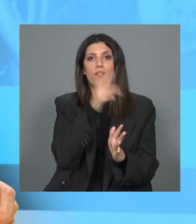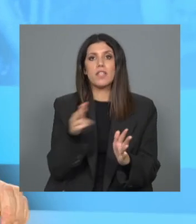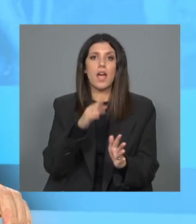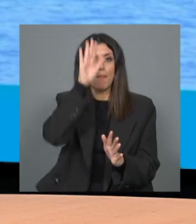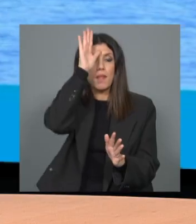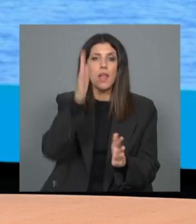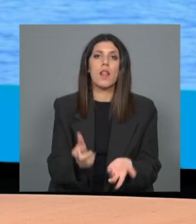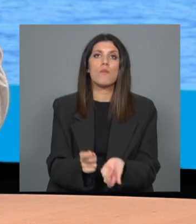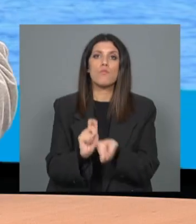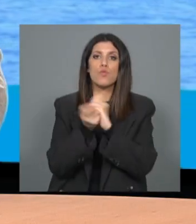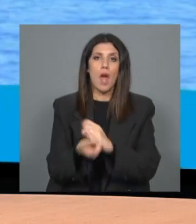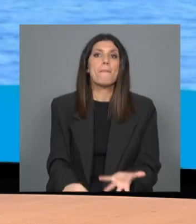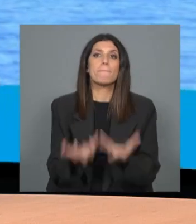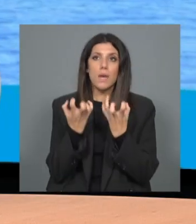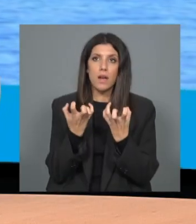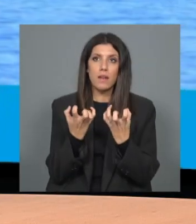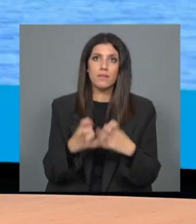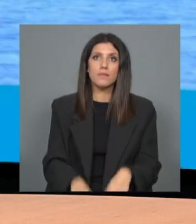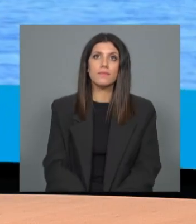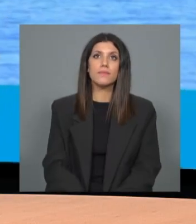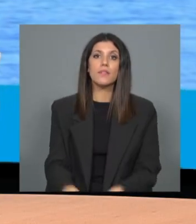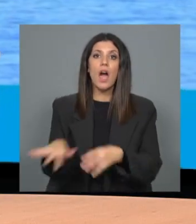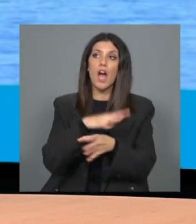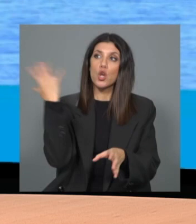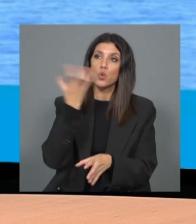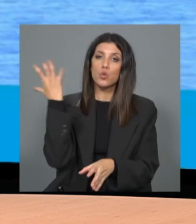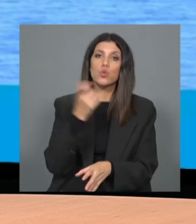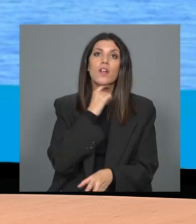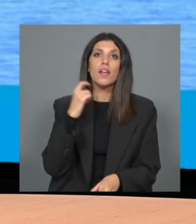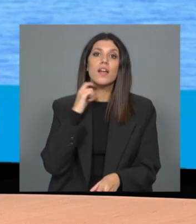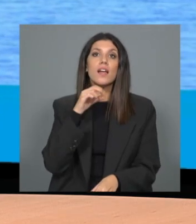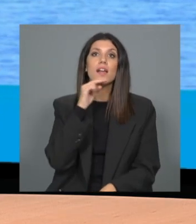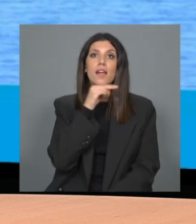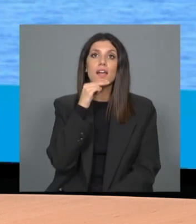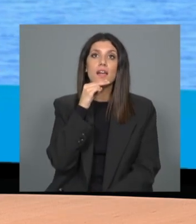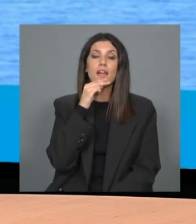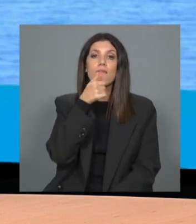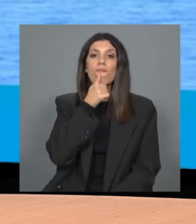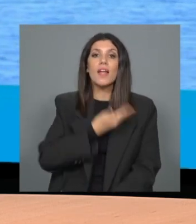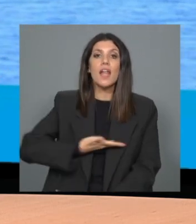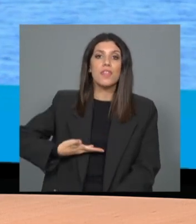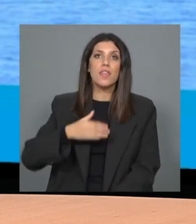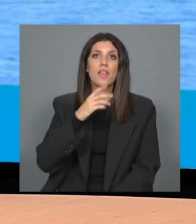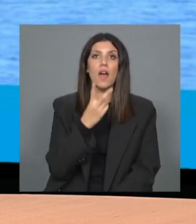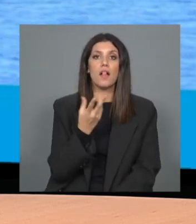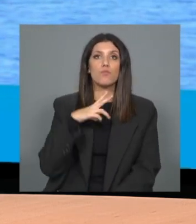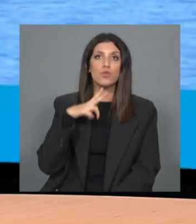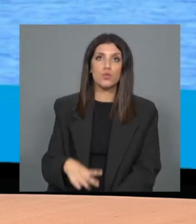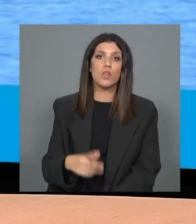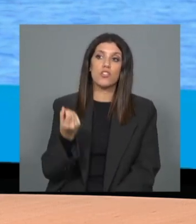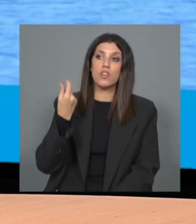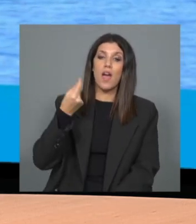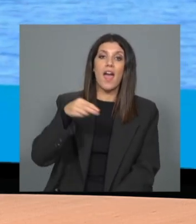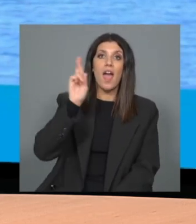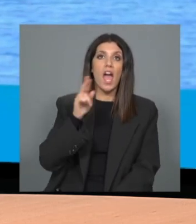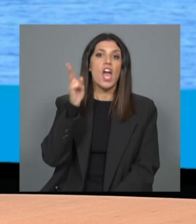nosso cardeal Tolentino, eu acho que, sobretudo na área da cultura, ele é alguém que era vice-reitor da Universidade Católica Portuguesa e quando foi para o Vaticano, e